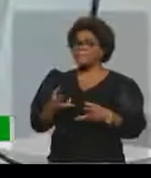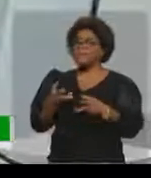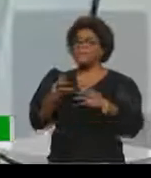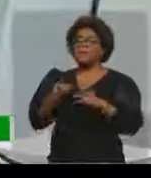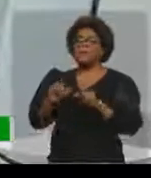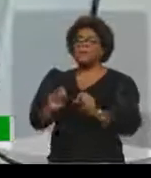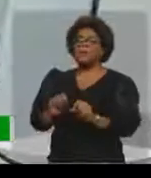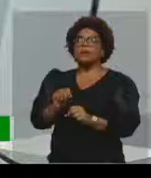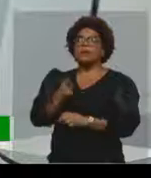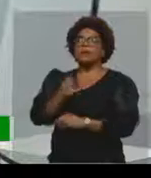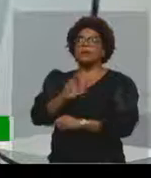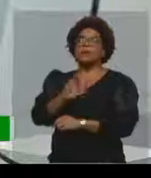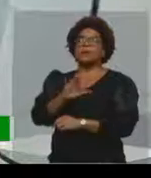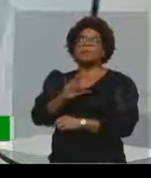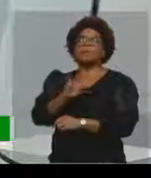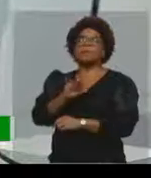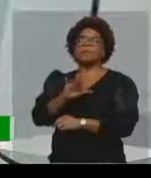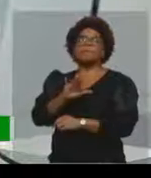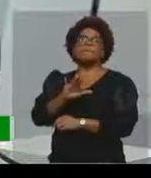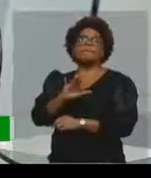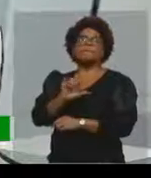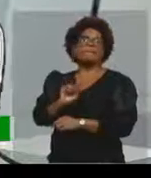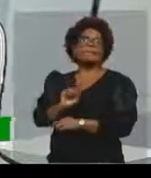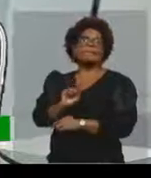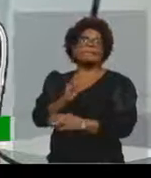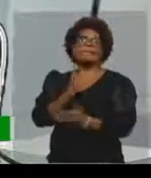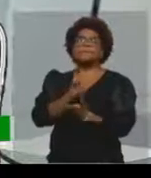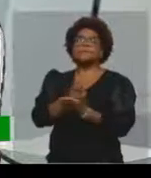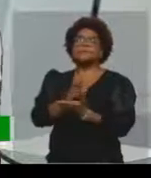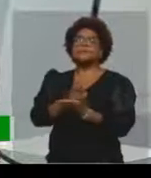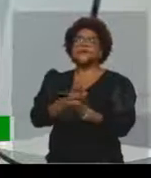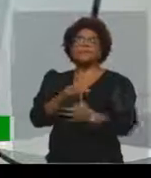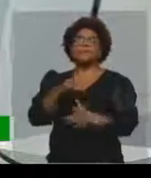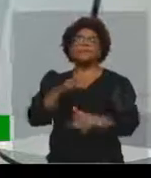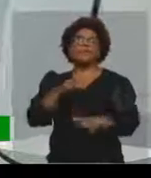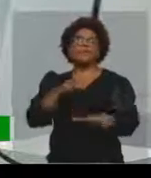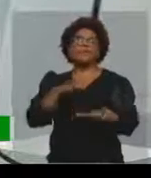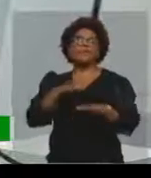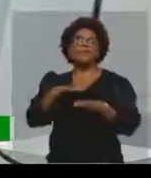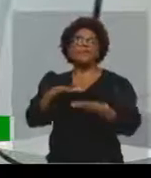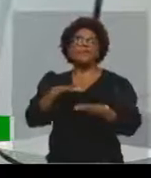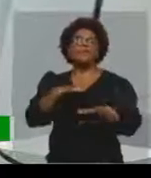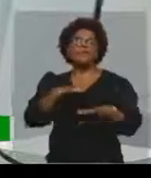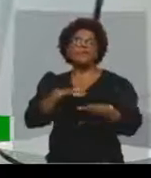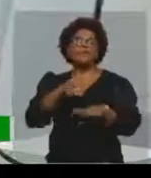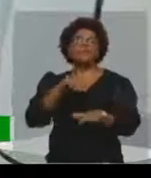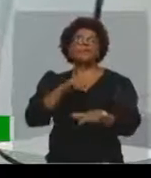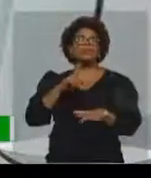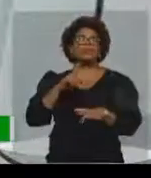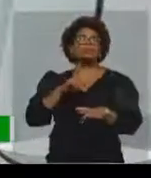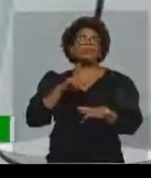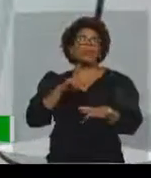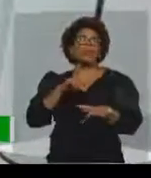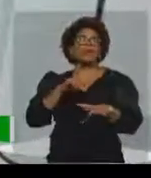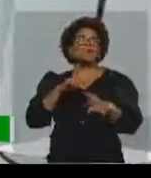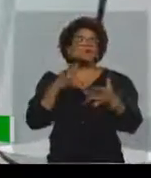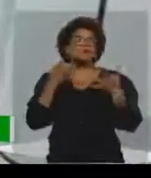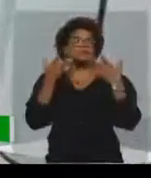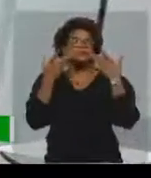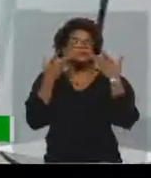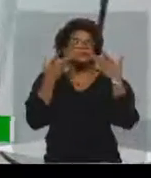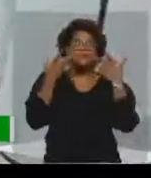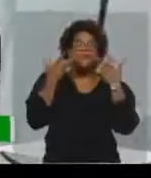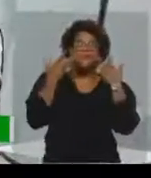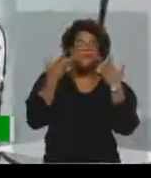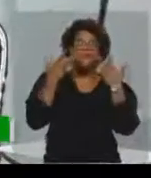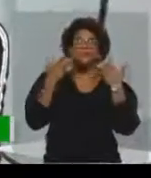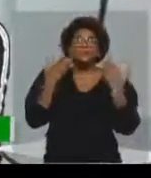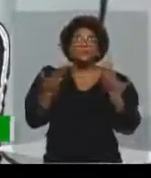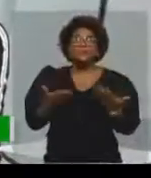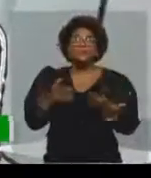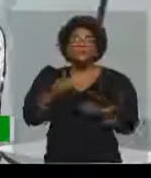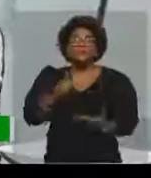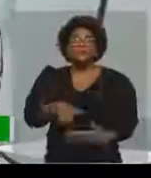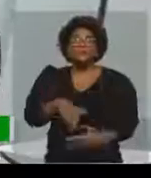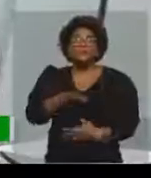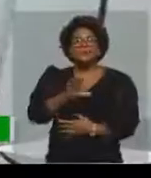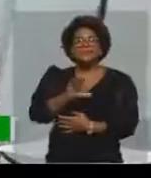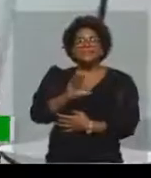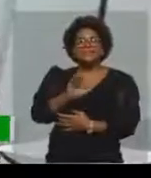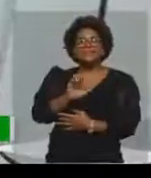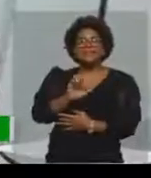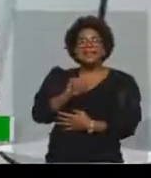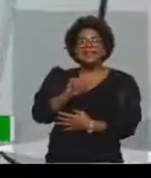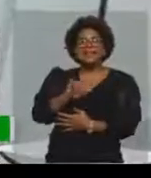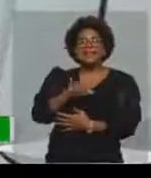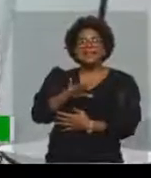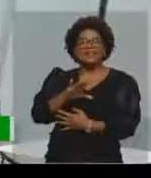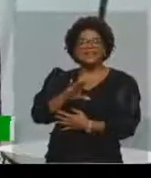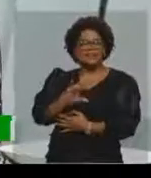movimento, né, de interpretação, e são essas indicações cênicas. E aí volta aquela pergunta,